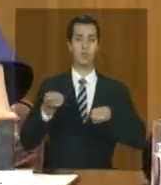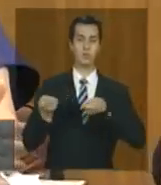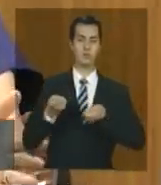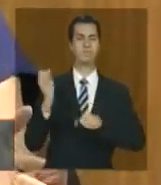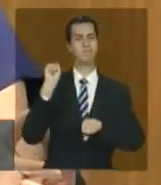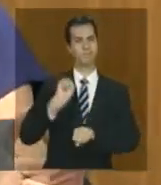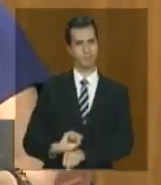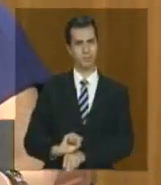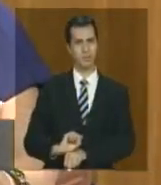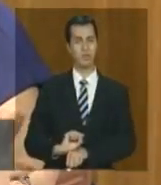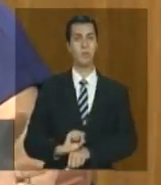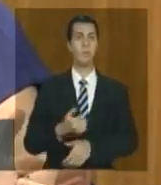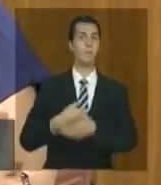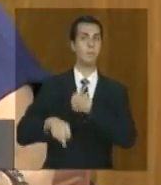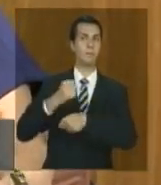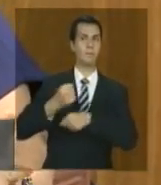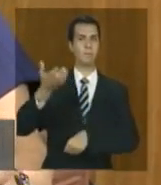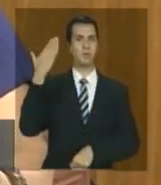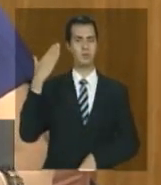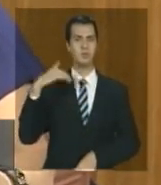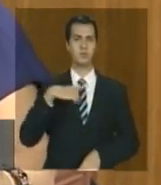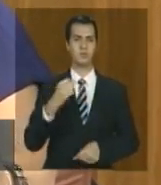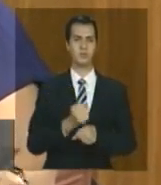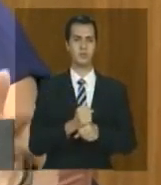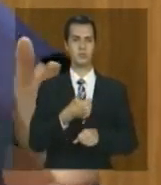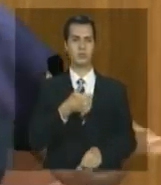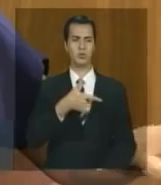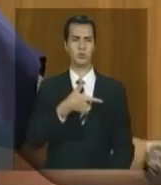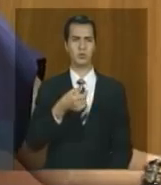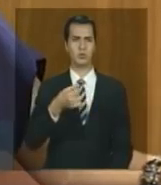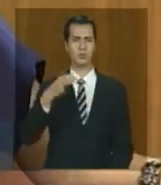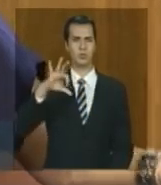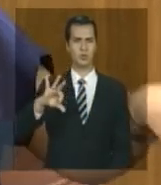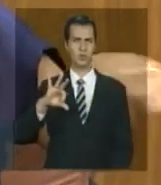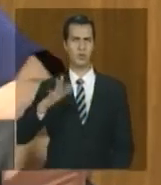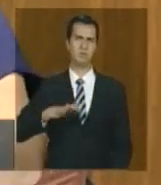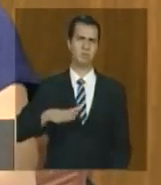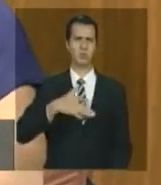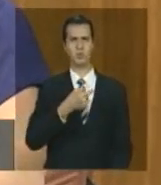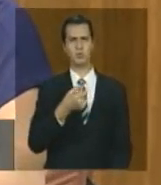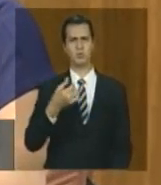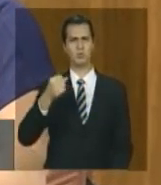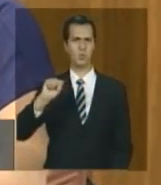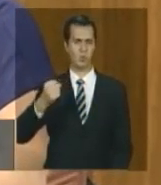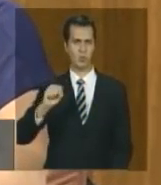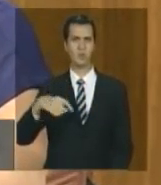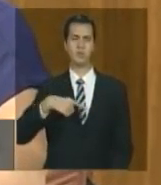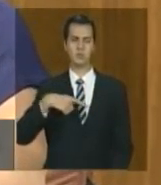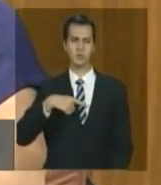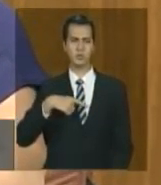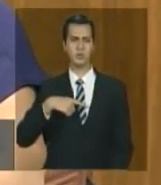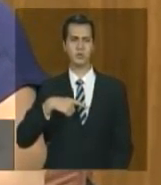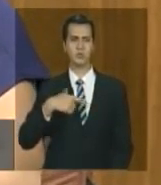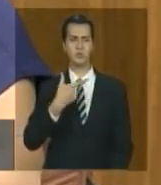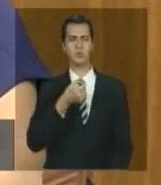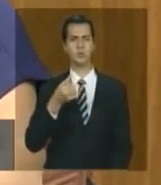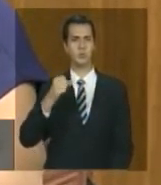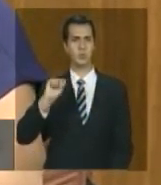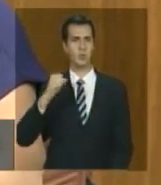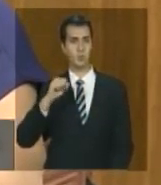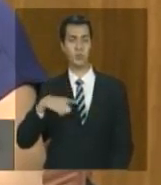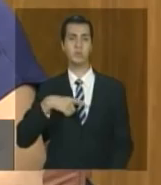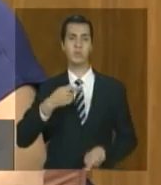desde 2009, né, julho de 2009, que essas negociações, 2009 ou 8? 8. Desde 2008, elas,